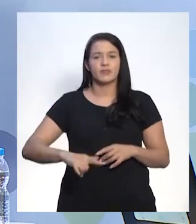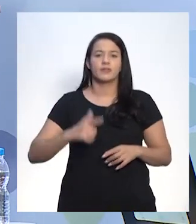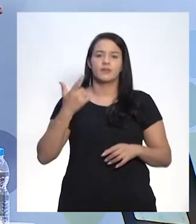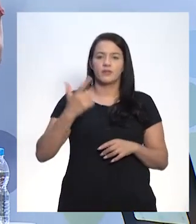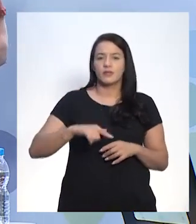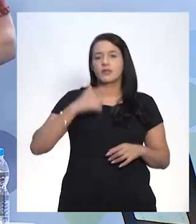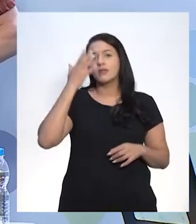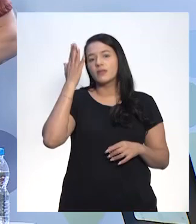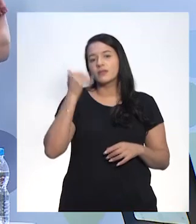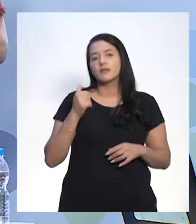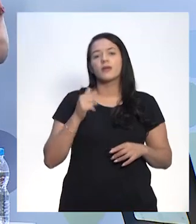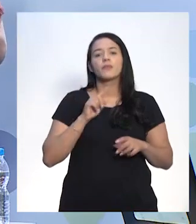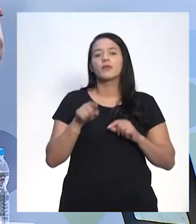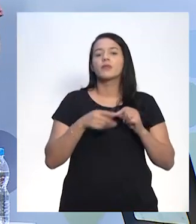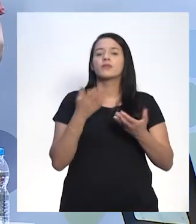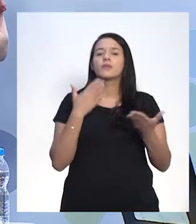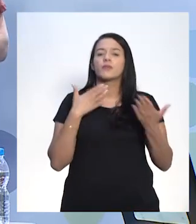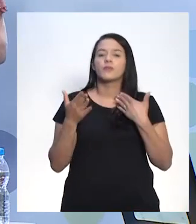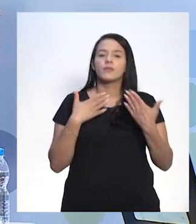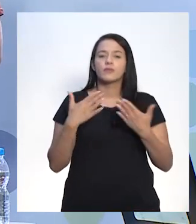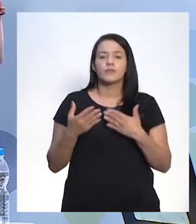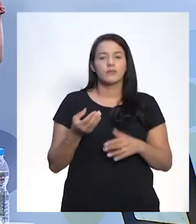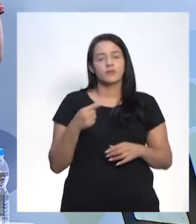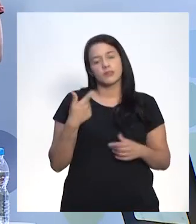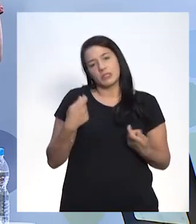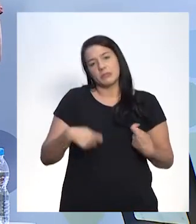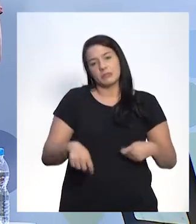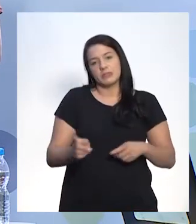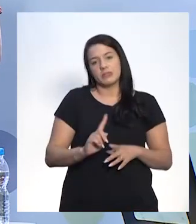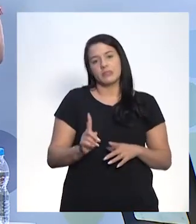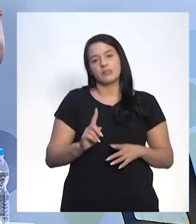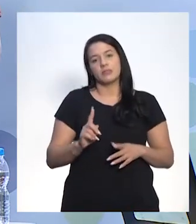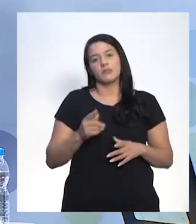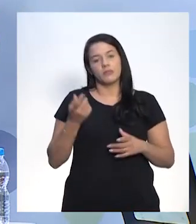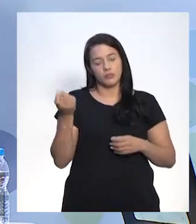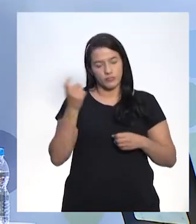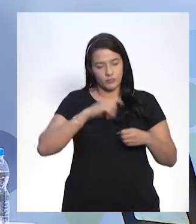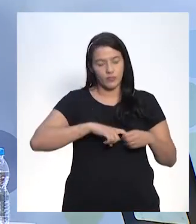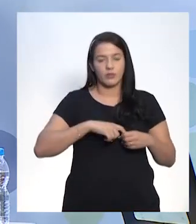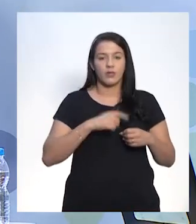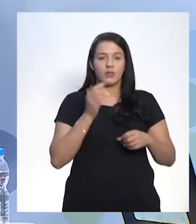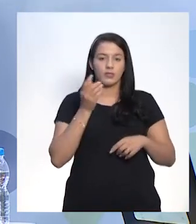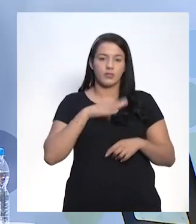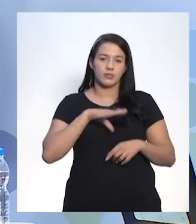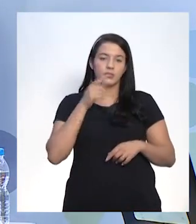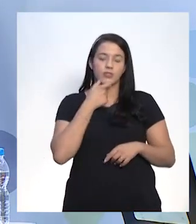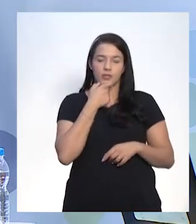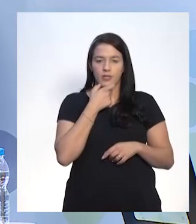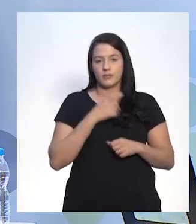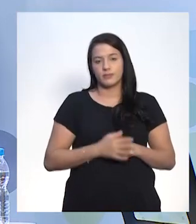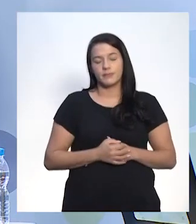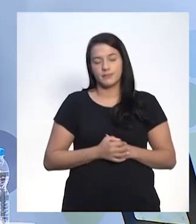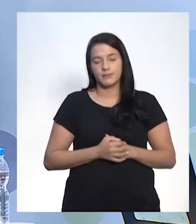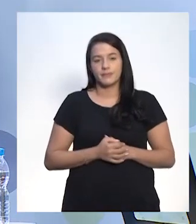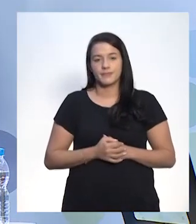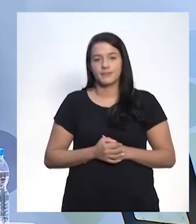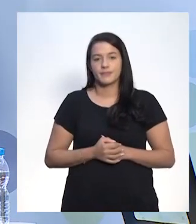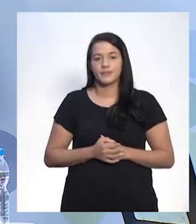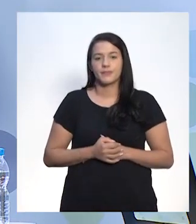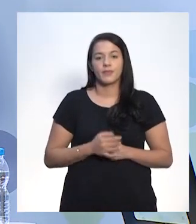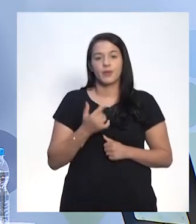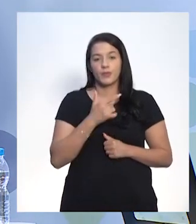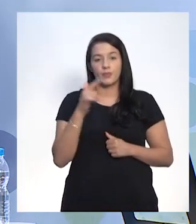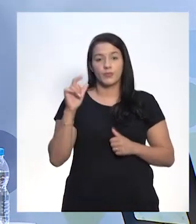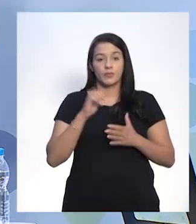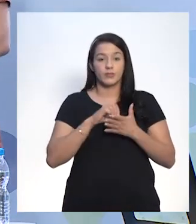já sabe o que quer dizer ali, que está falando ali. Então, você não precisa mais assistir dublado, você pode assistir legendado, certo? Vamos para o próximo exercício